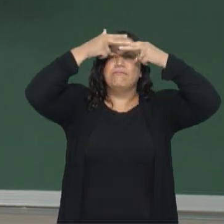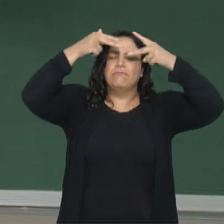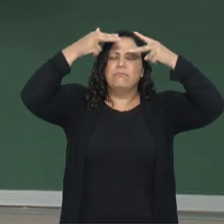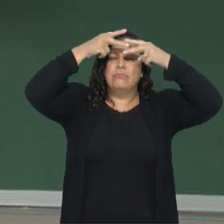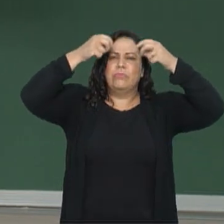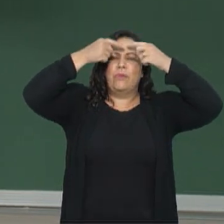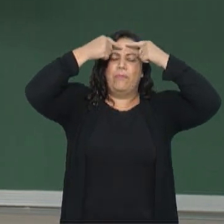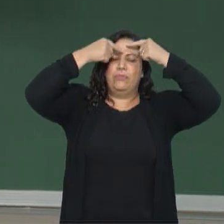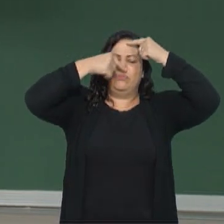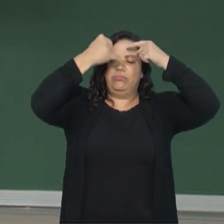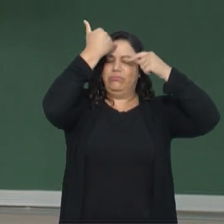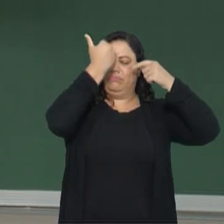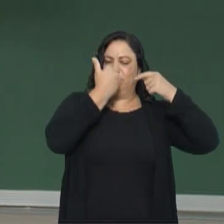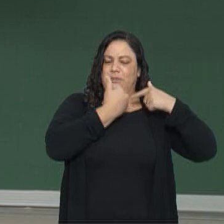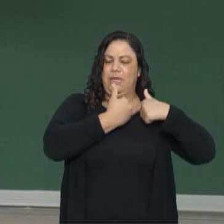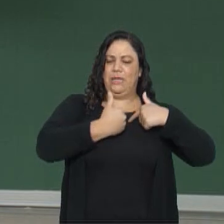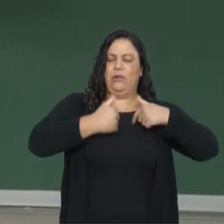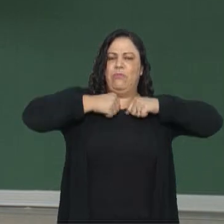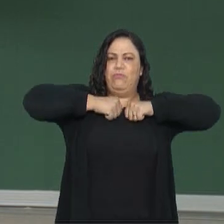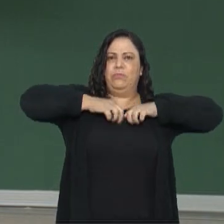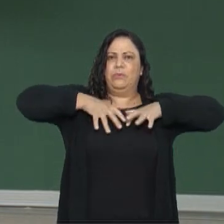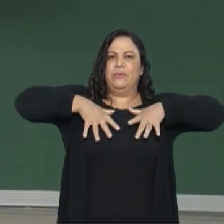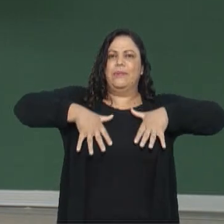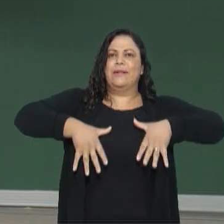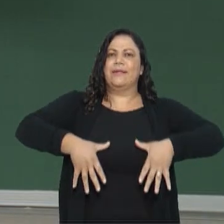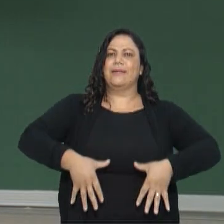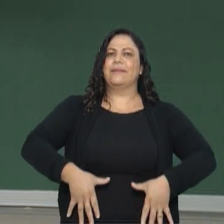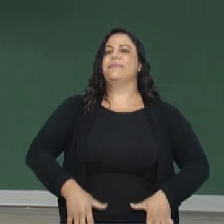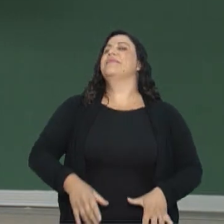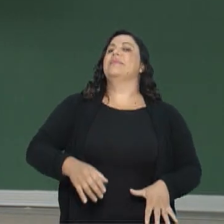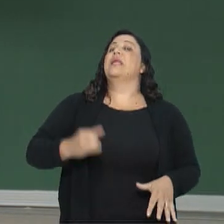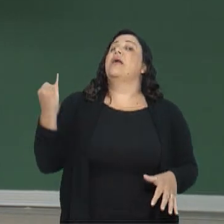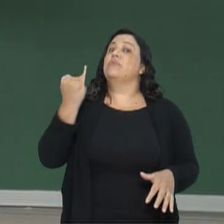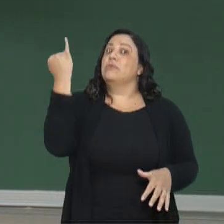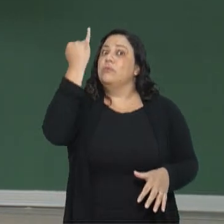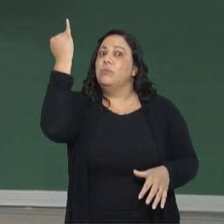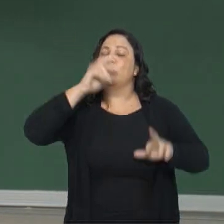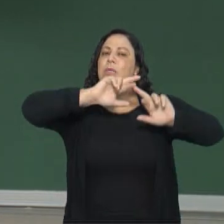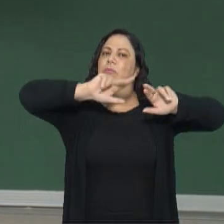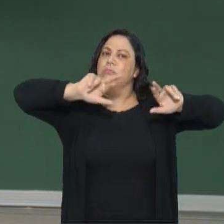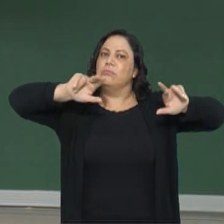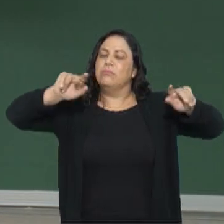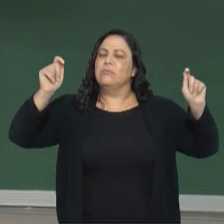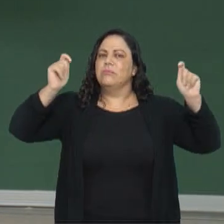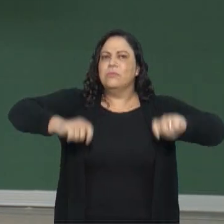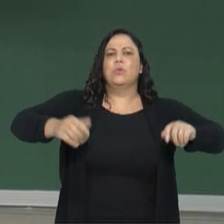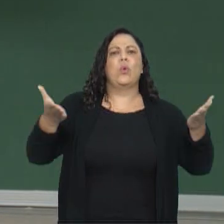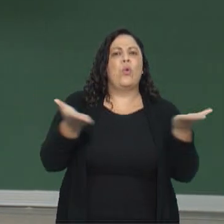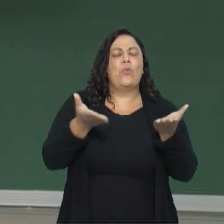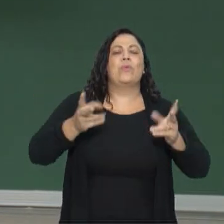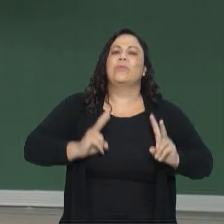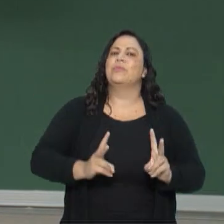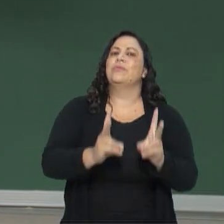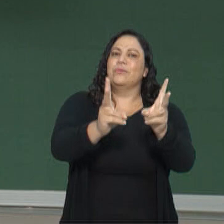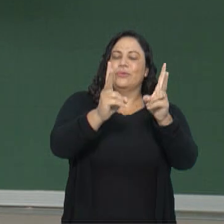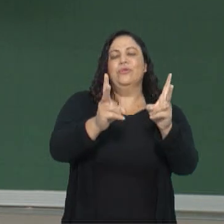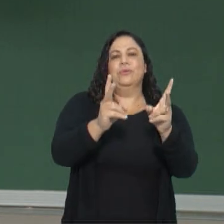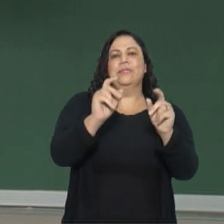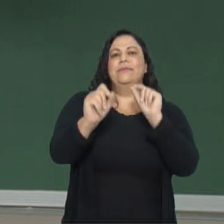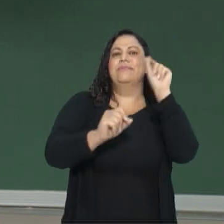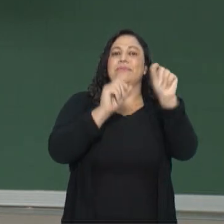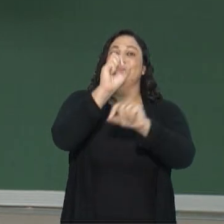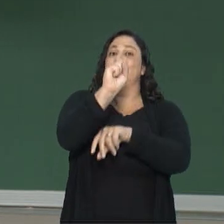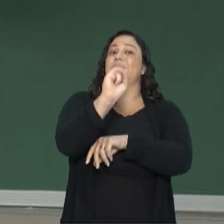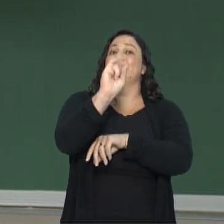a sua importância, das sinapses. Hoje a gente vai continuar esse processo falando desse sistema